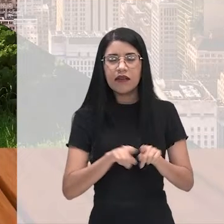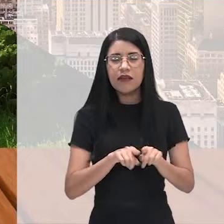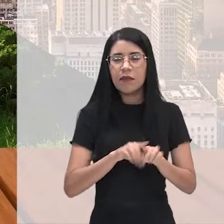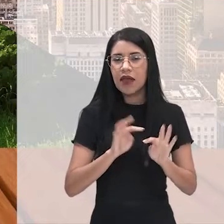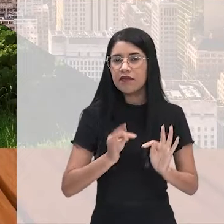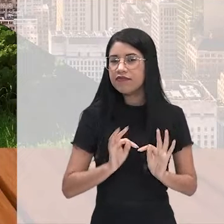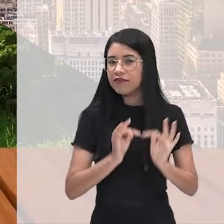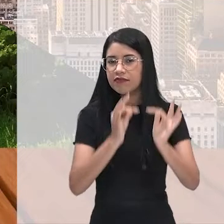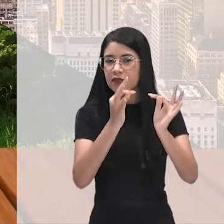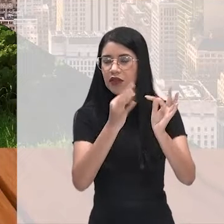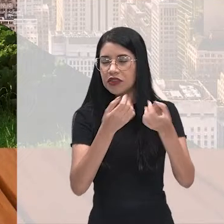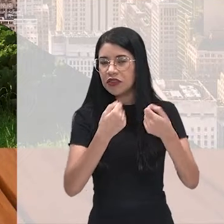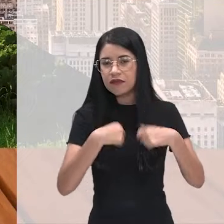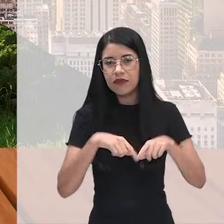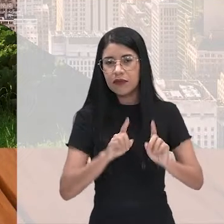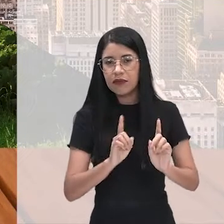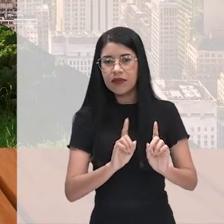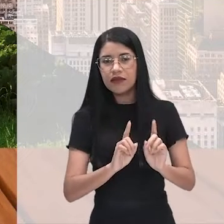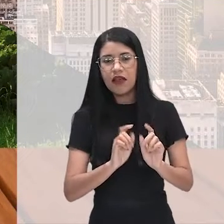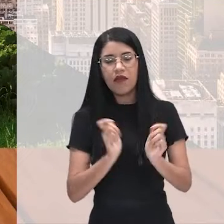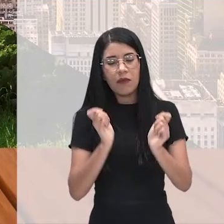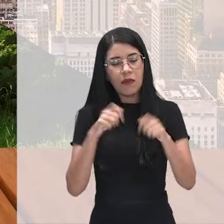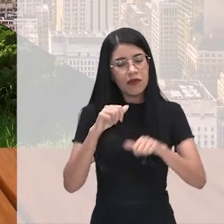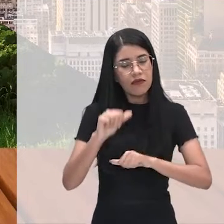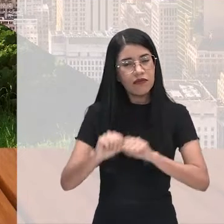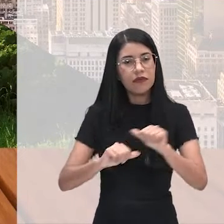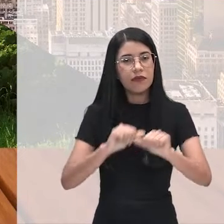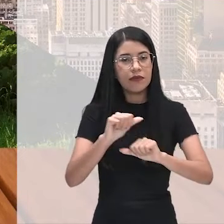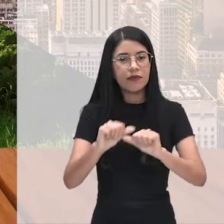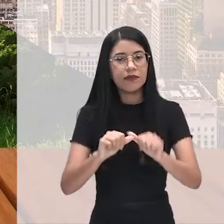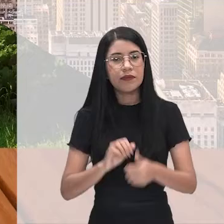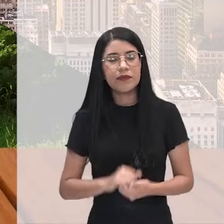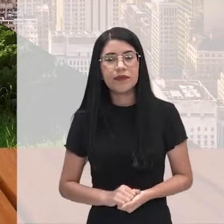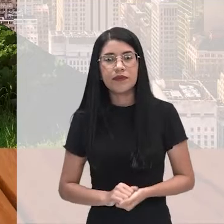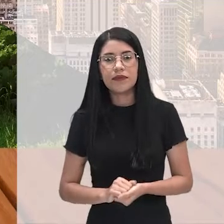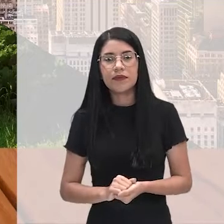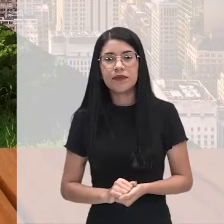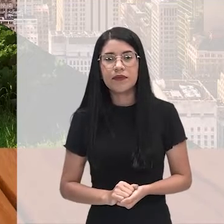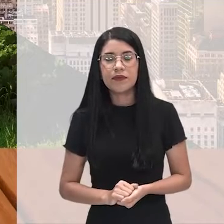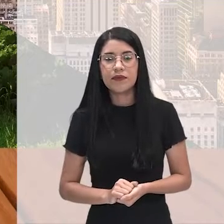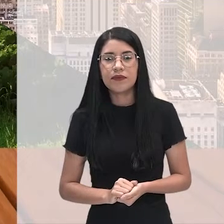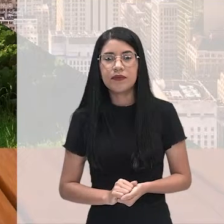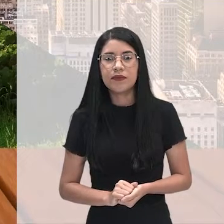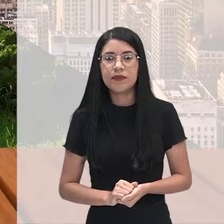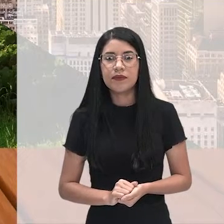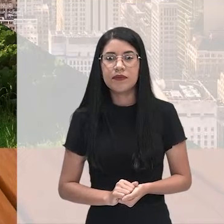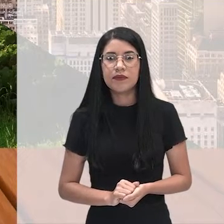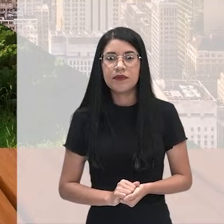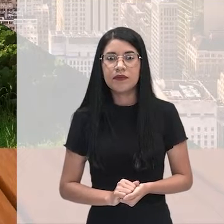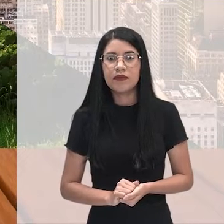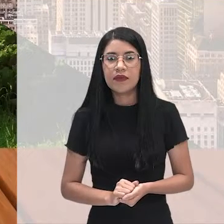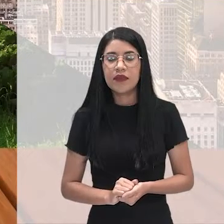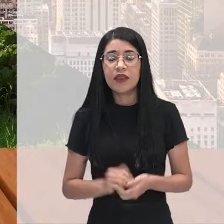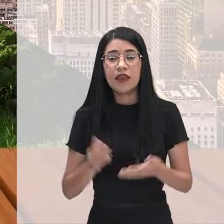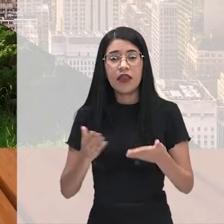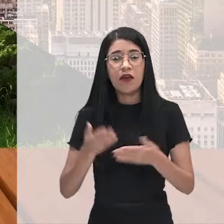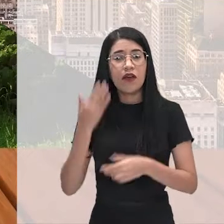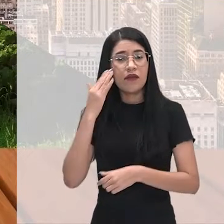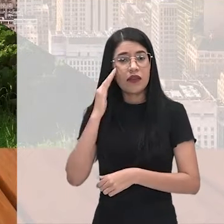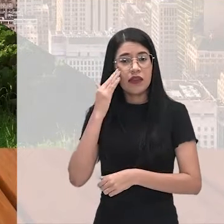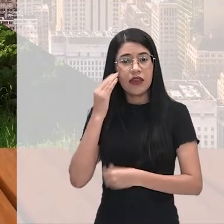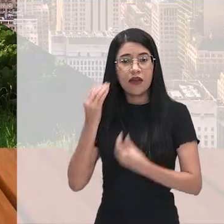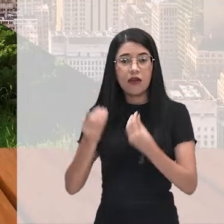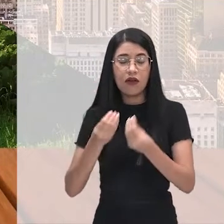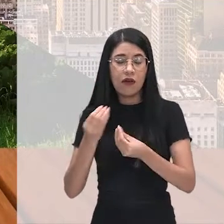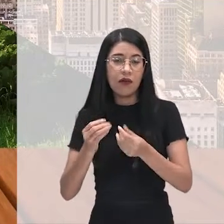por assim dizer, para que essas transformações elas acontecessem, tudo bem? E agora a gente vai entender um pouco como se deu